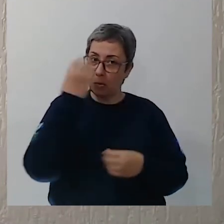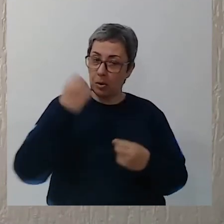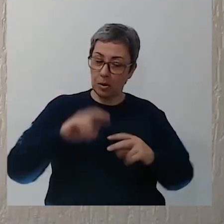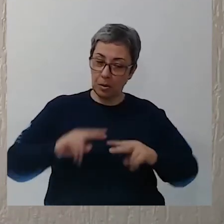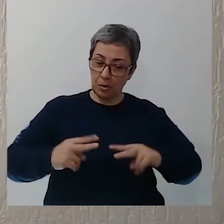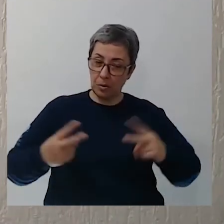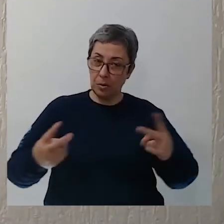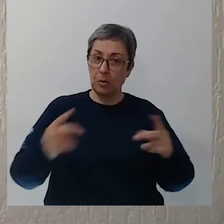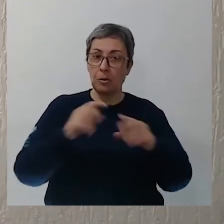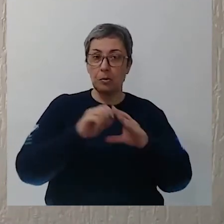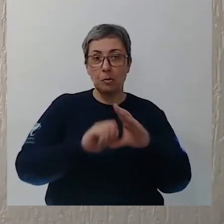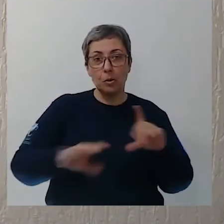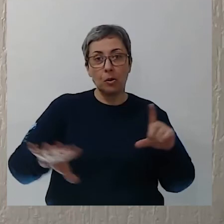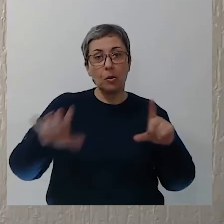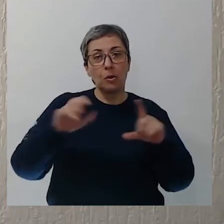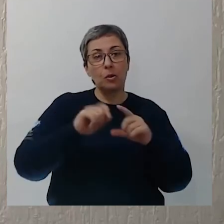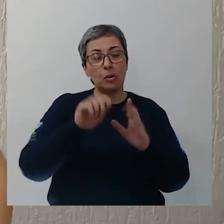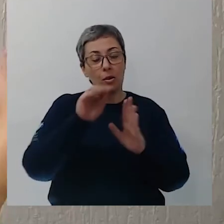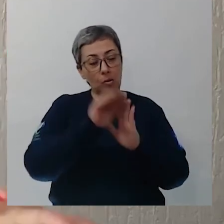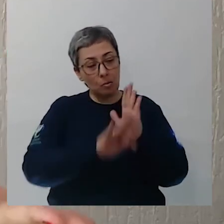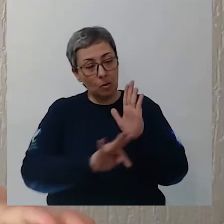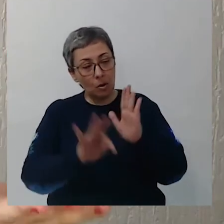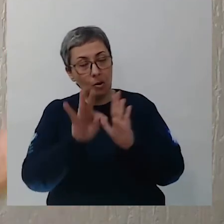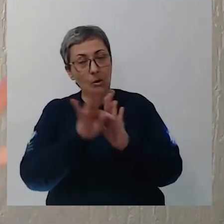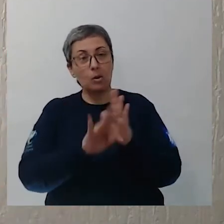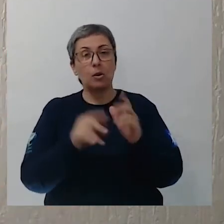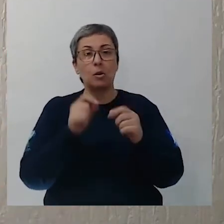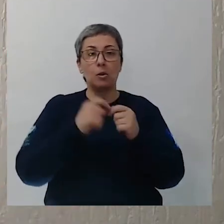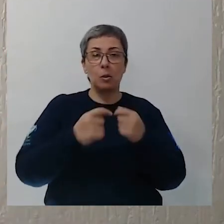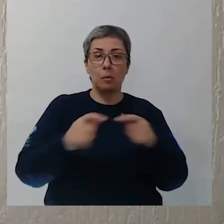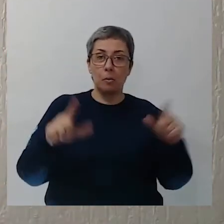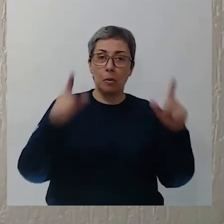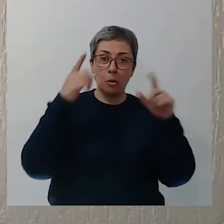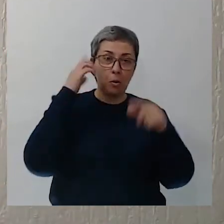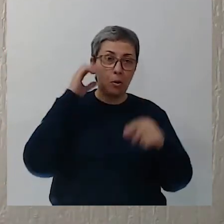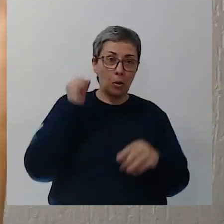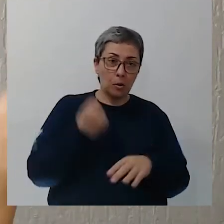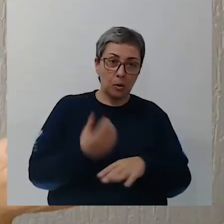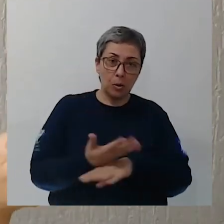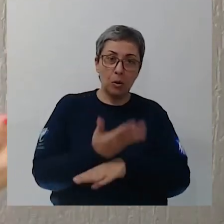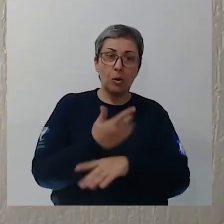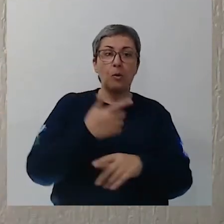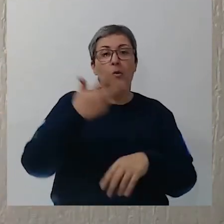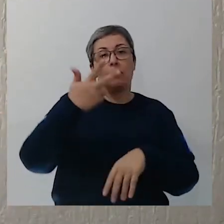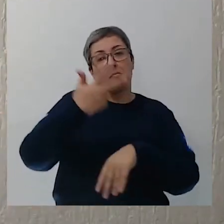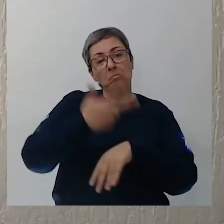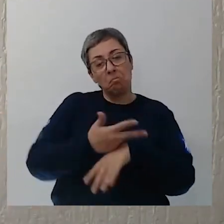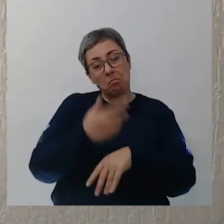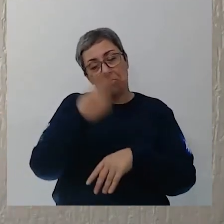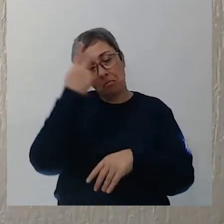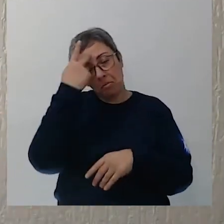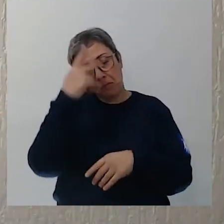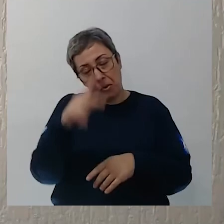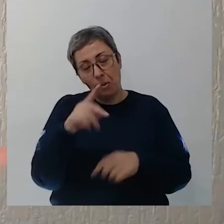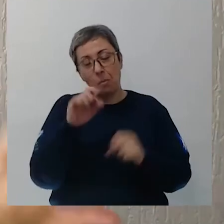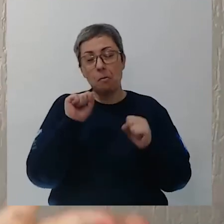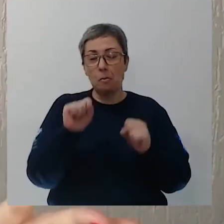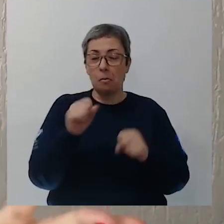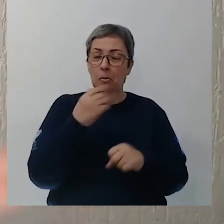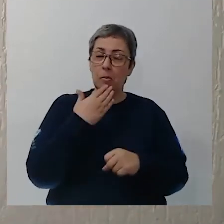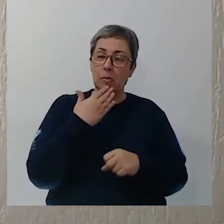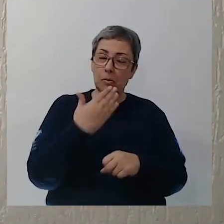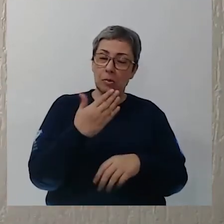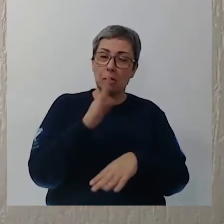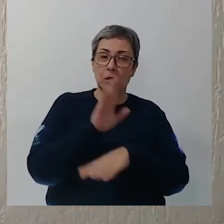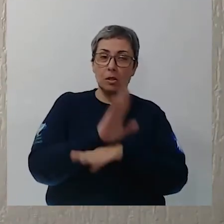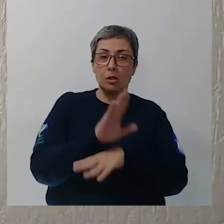Não deixe de compartilhar. Pode ser através da escrita, pode ser por áudio, pode ser por vídeo. Se vocês preferirem, vocês podem